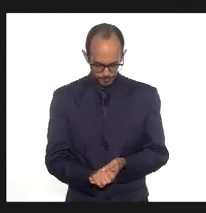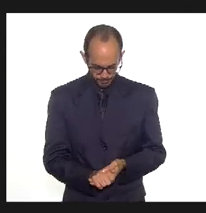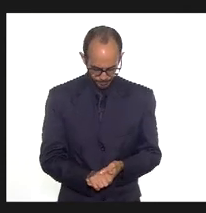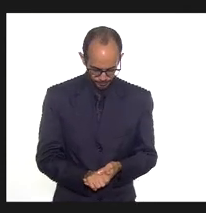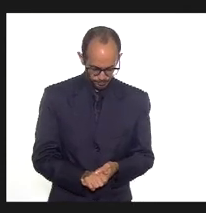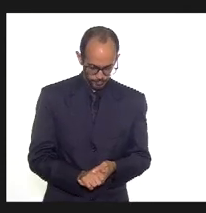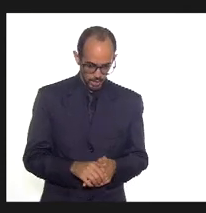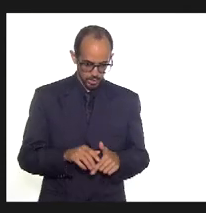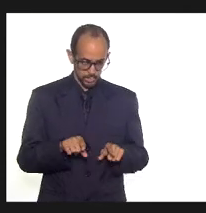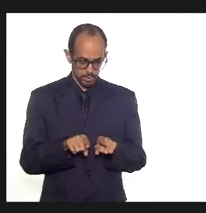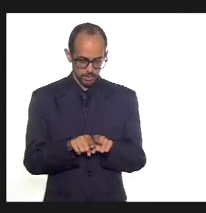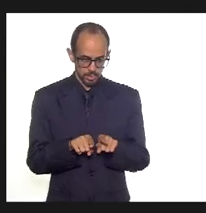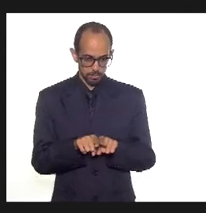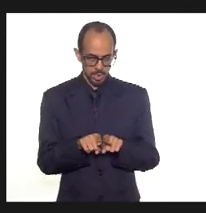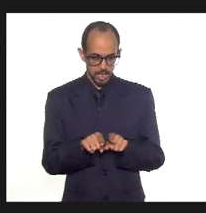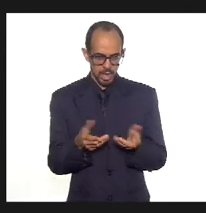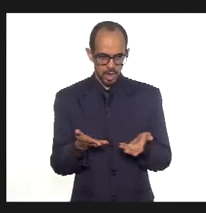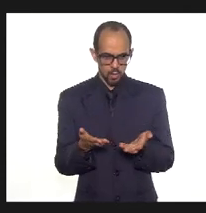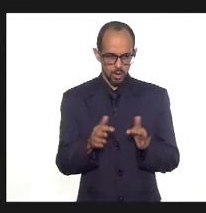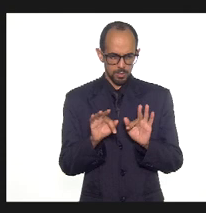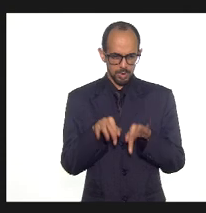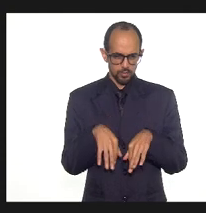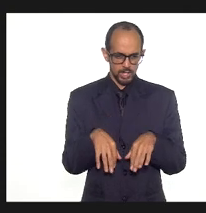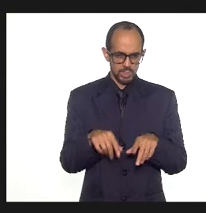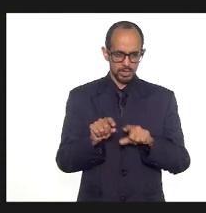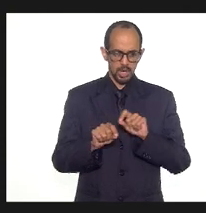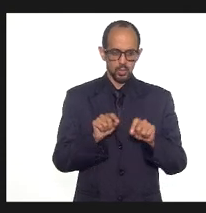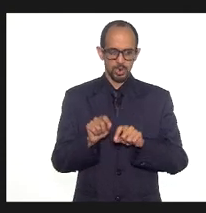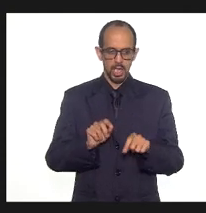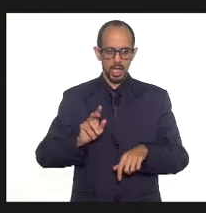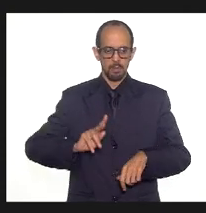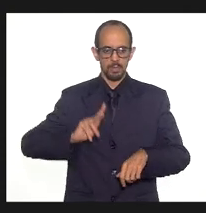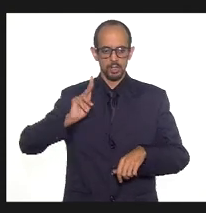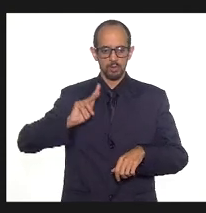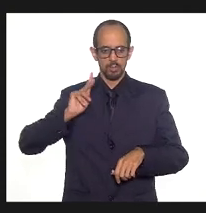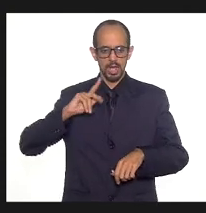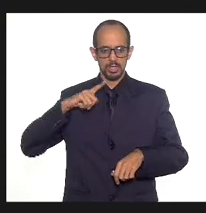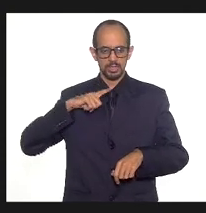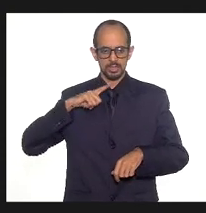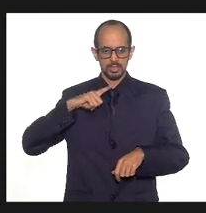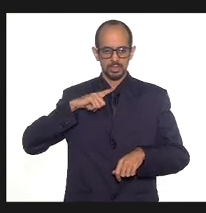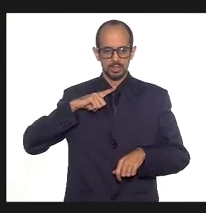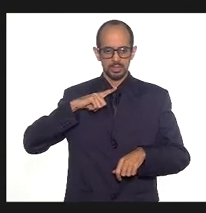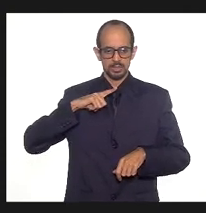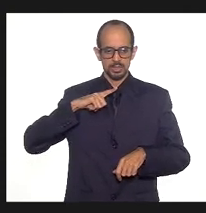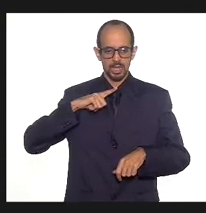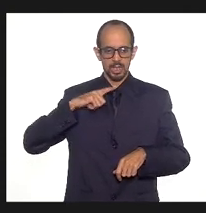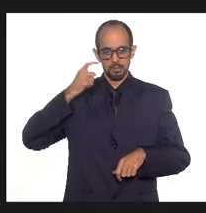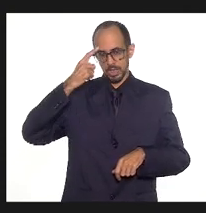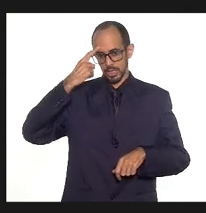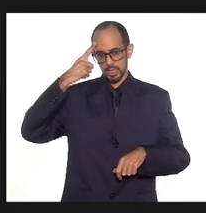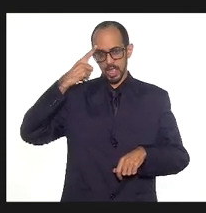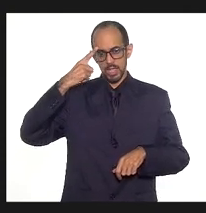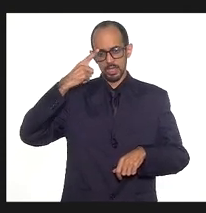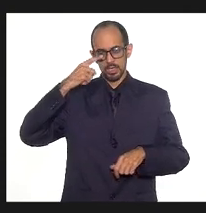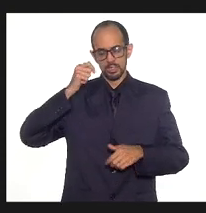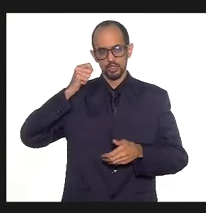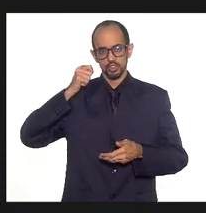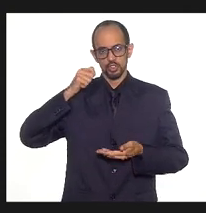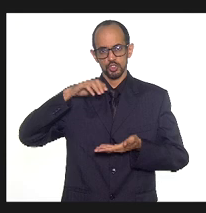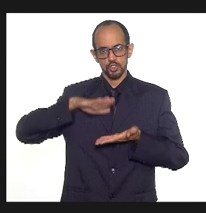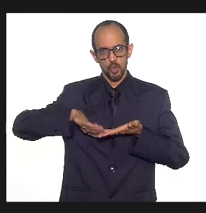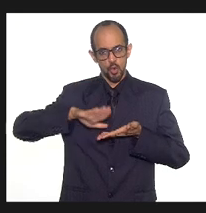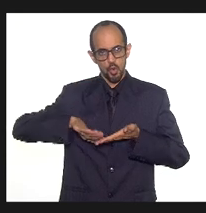por último, a gente entende que a Petrobras ela tem uma previsão de demanda continuada e longeva. Né? A